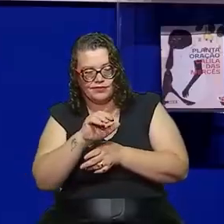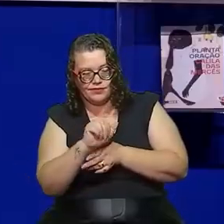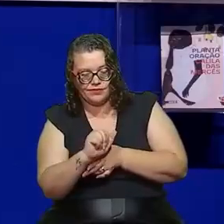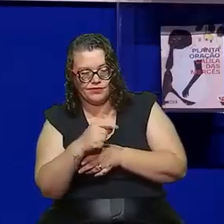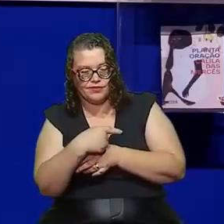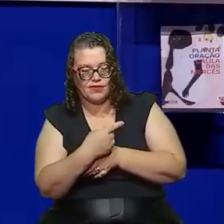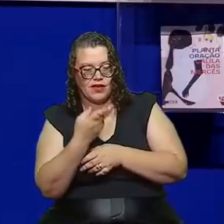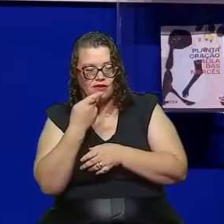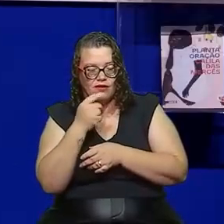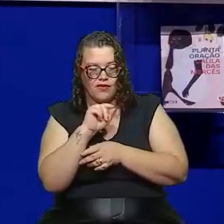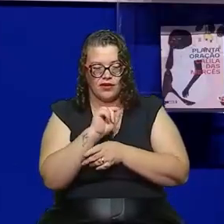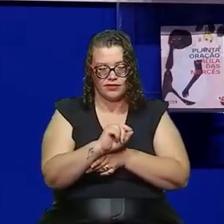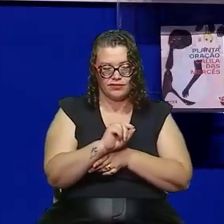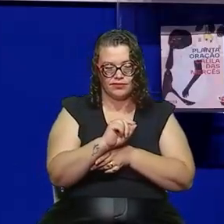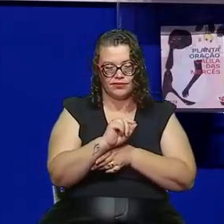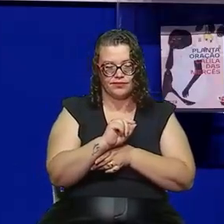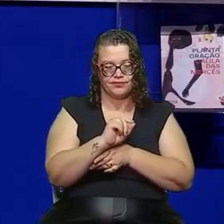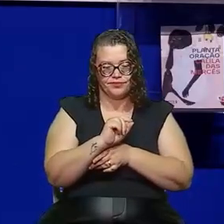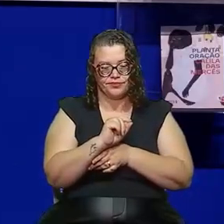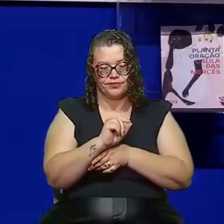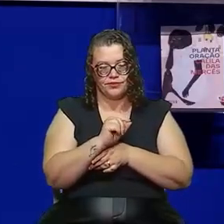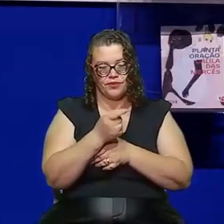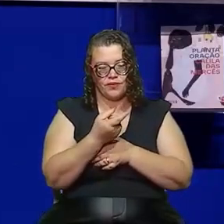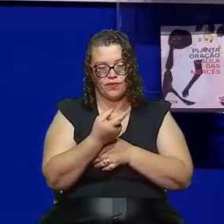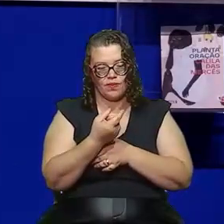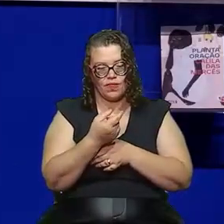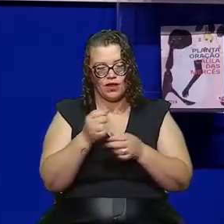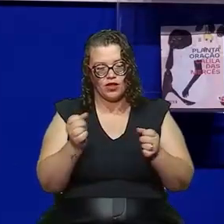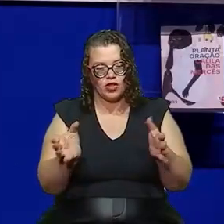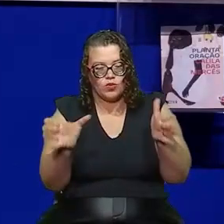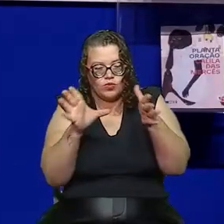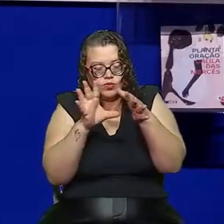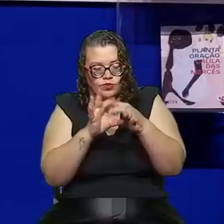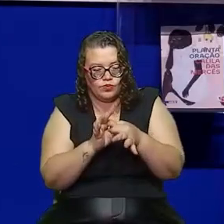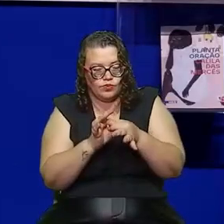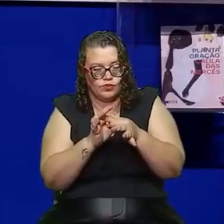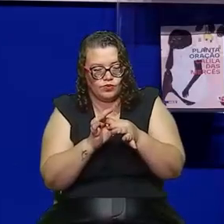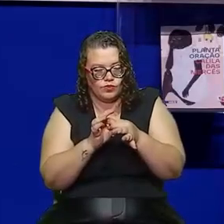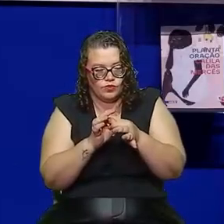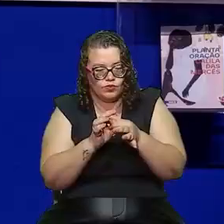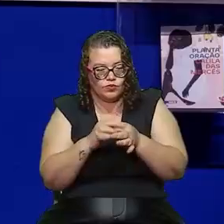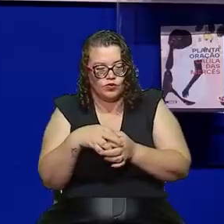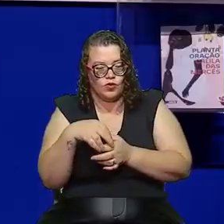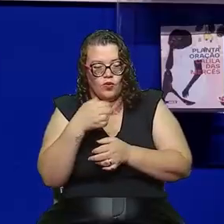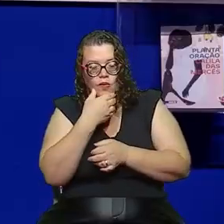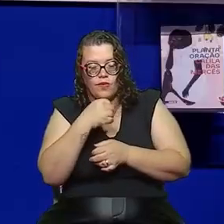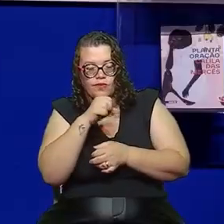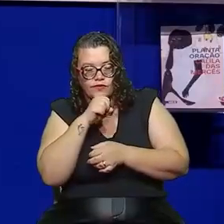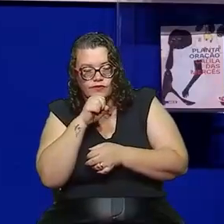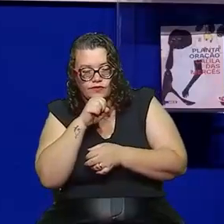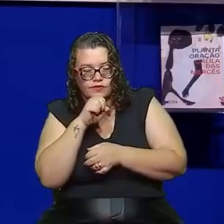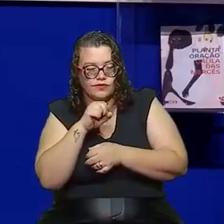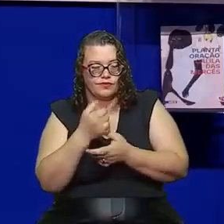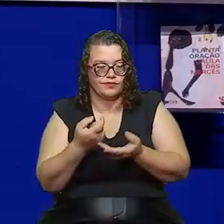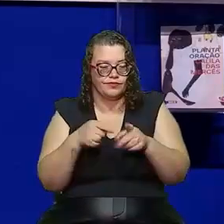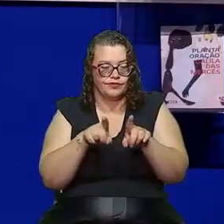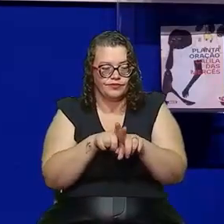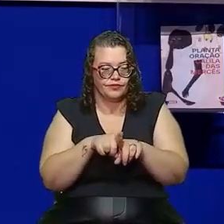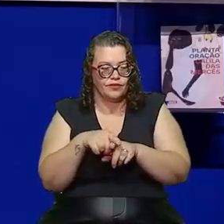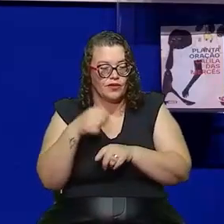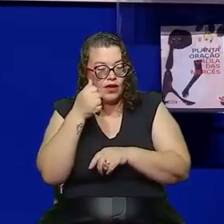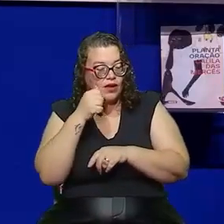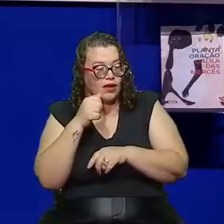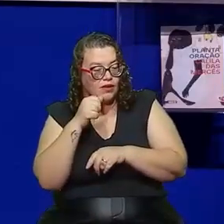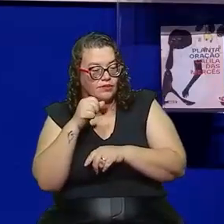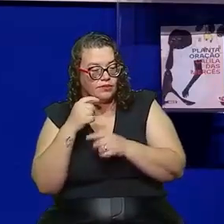fala que é uma conjugação. Essa avó, na verdade, é a combinação da minha avó por parte de mãe,